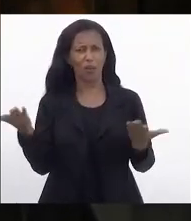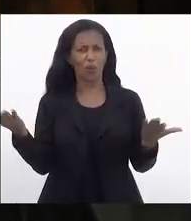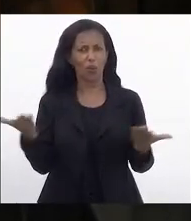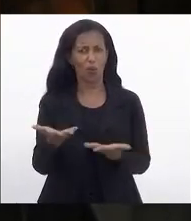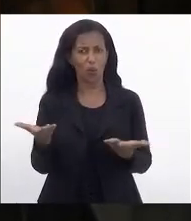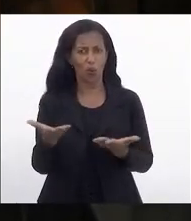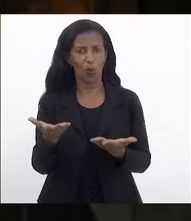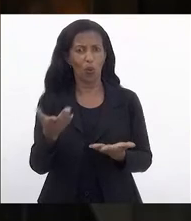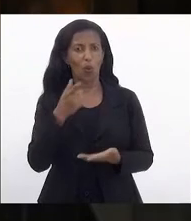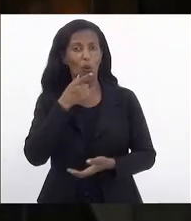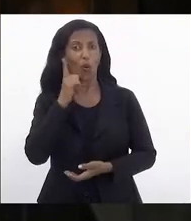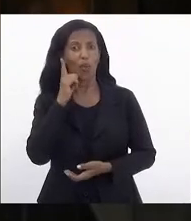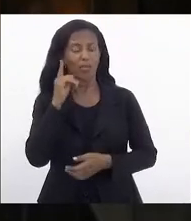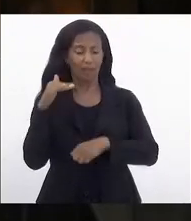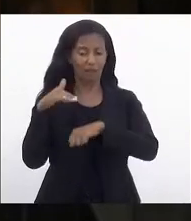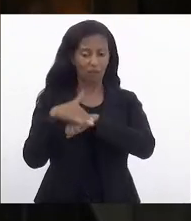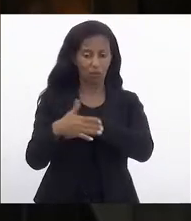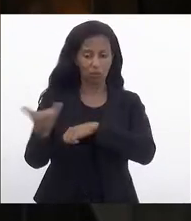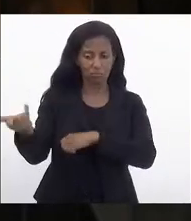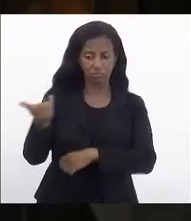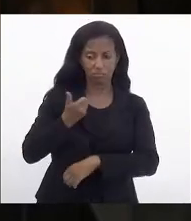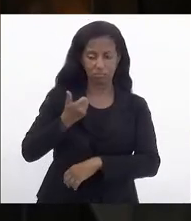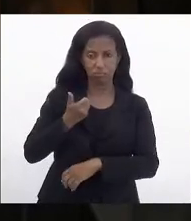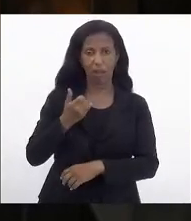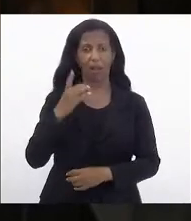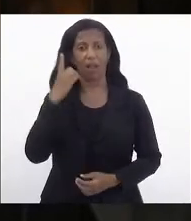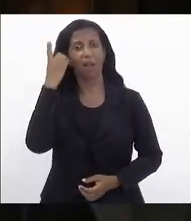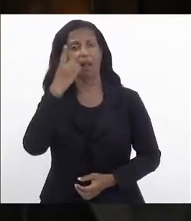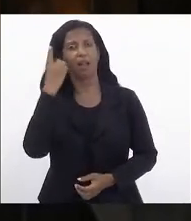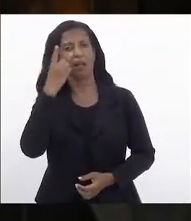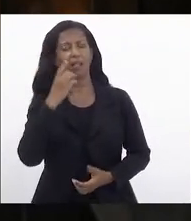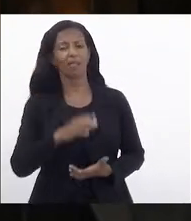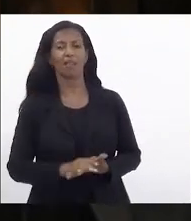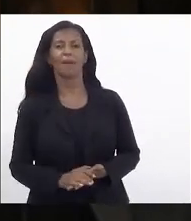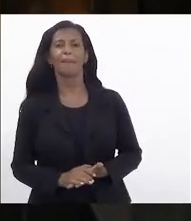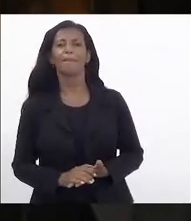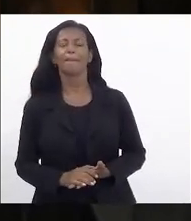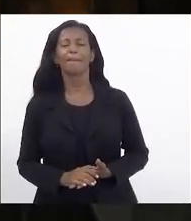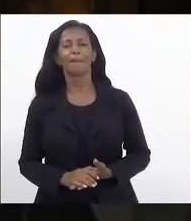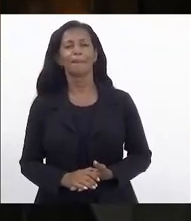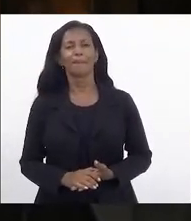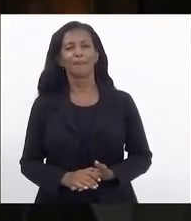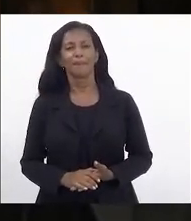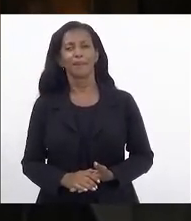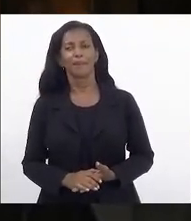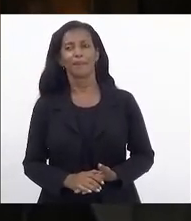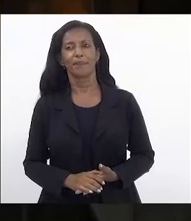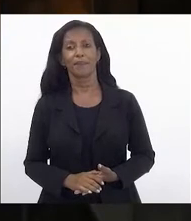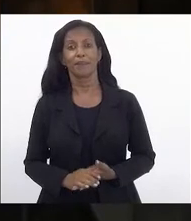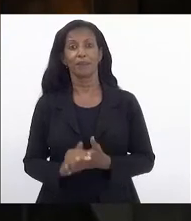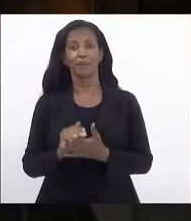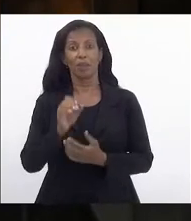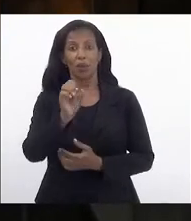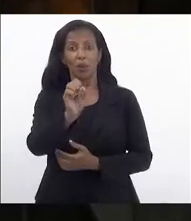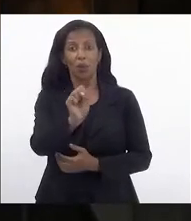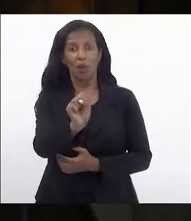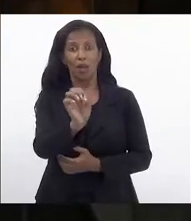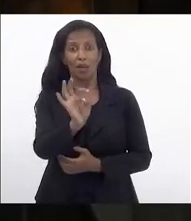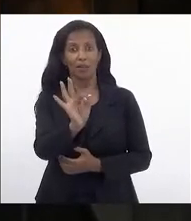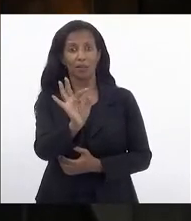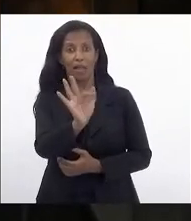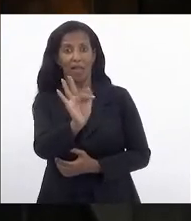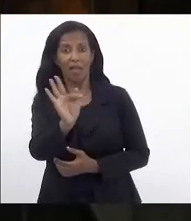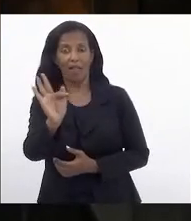da noite de ontem deputado Marcos Vinícius que o Supremo Tribunal